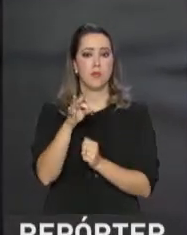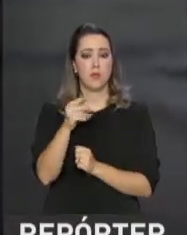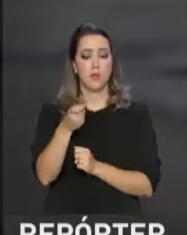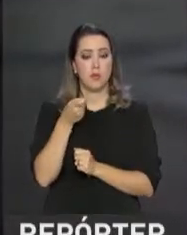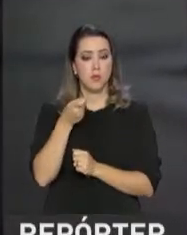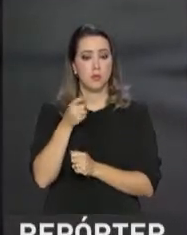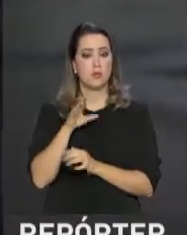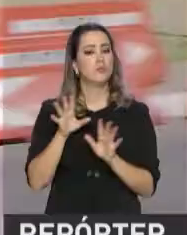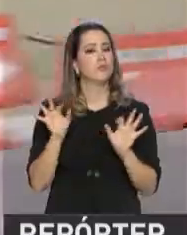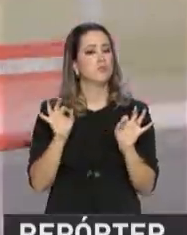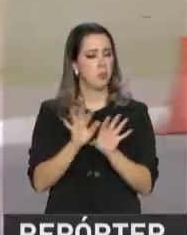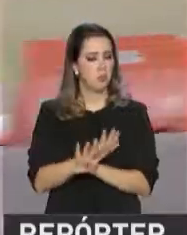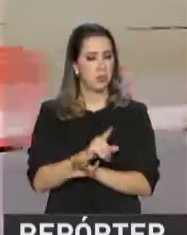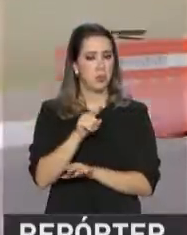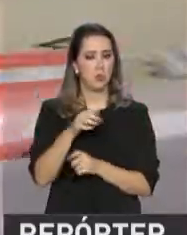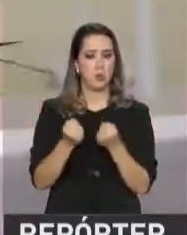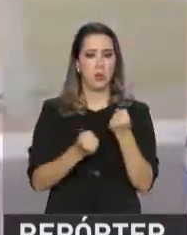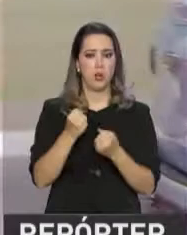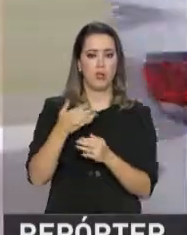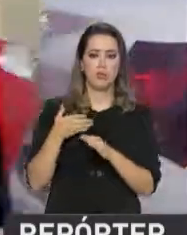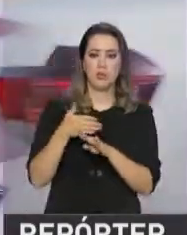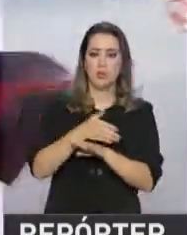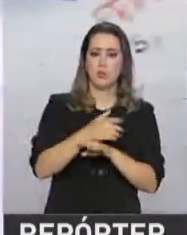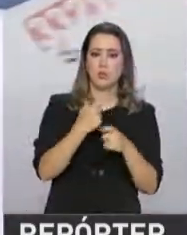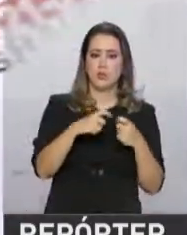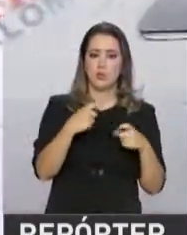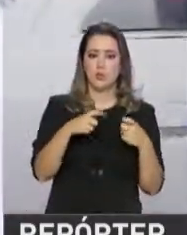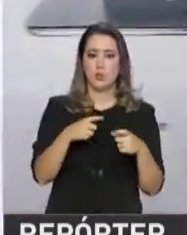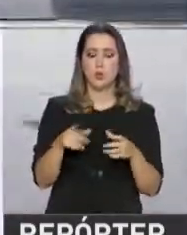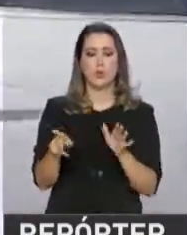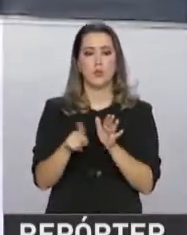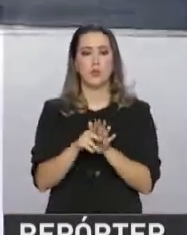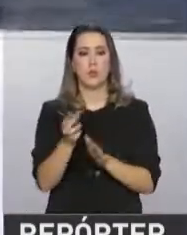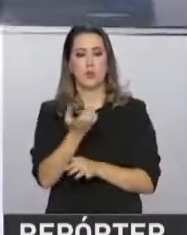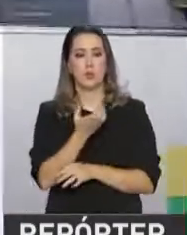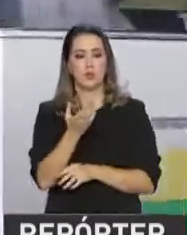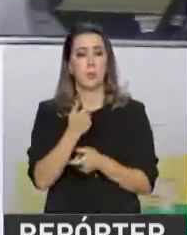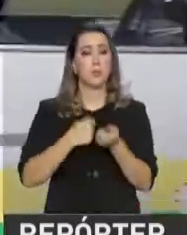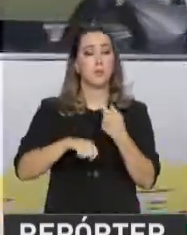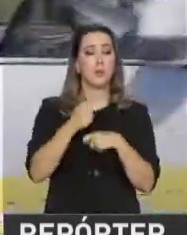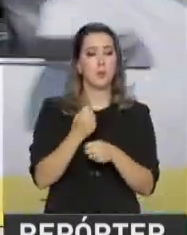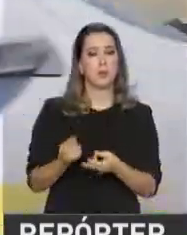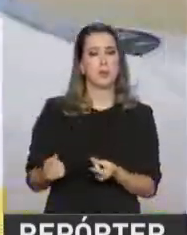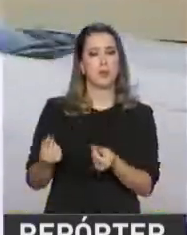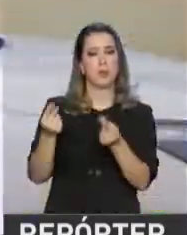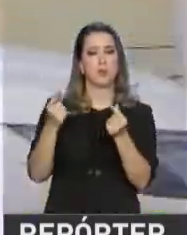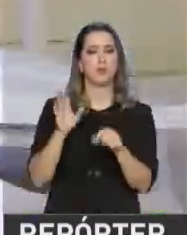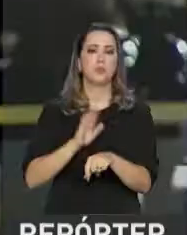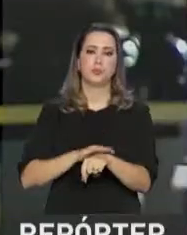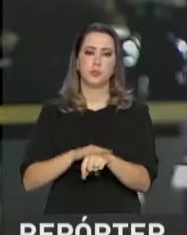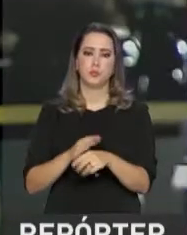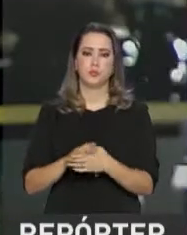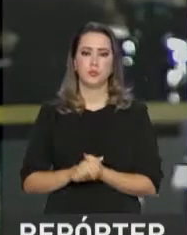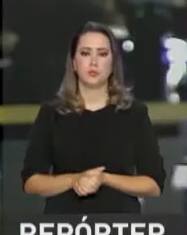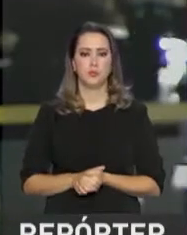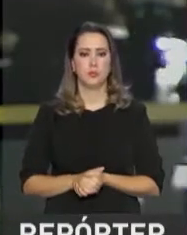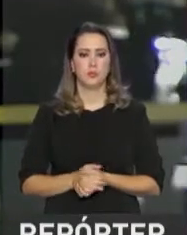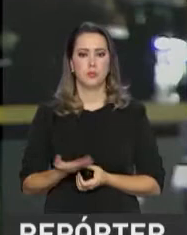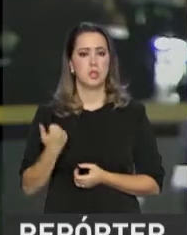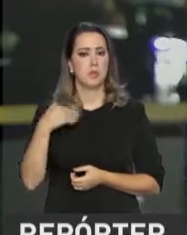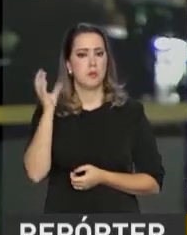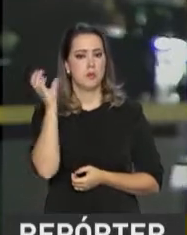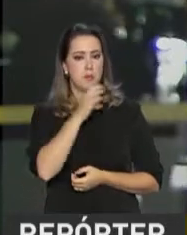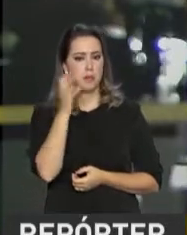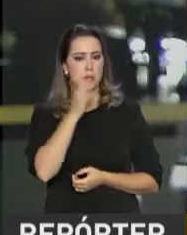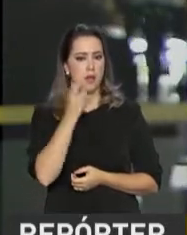taxista. Pronto! O carro leva o funcionário até o local desejado. Uma economia de dinheiro e tempo. Muito mais rápido. Tanto tempo